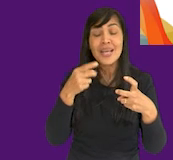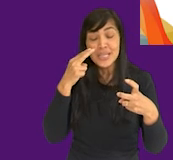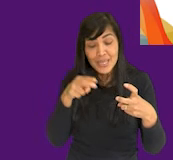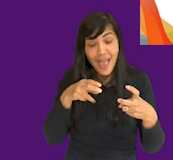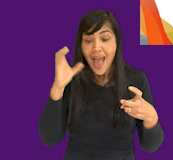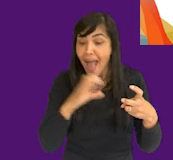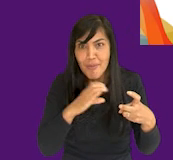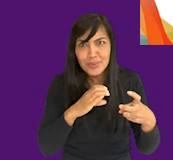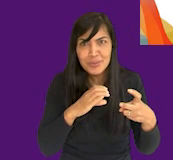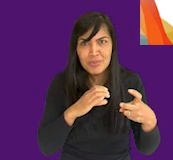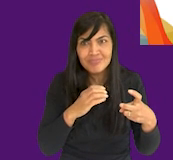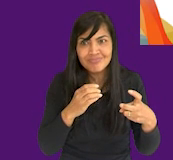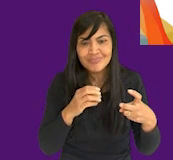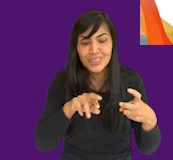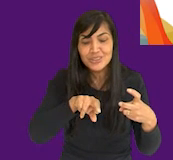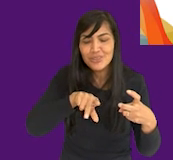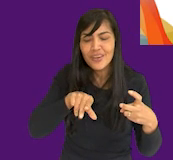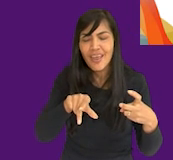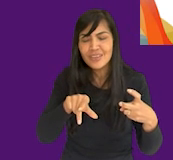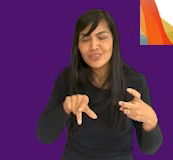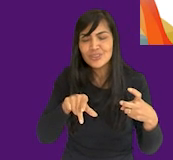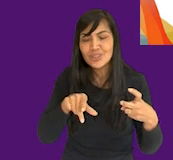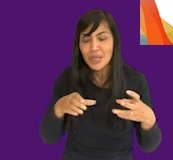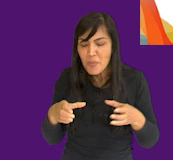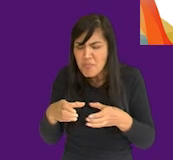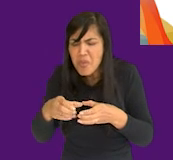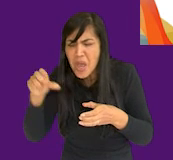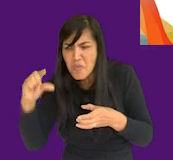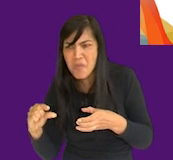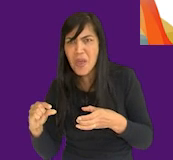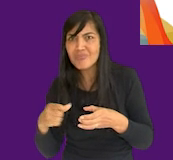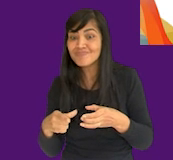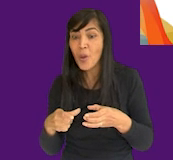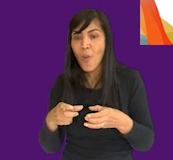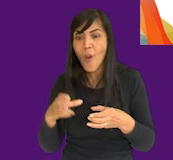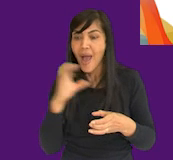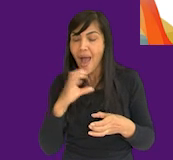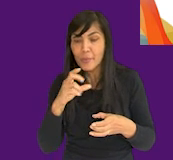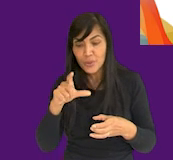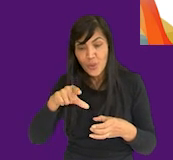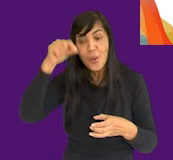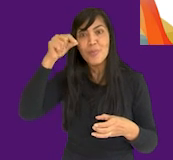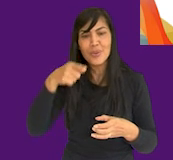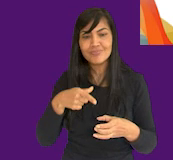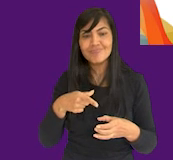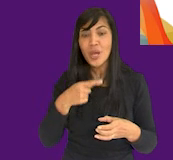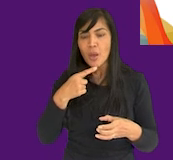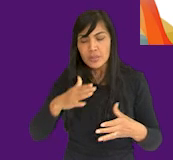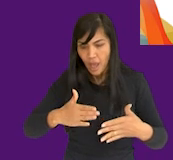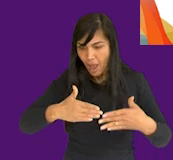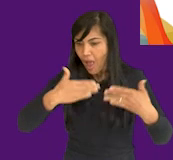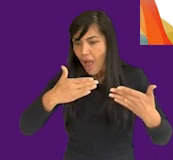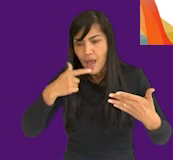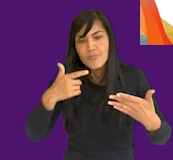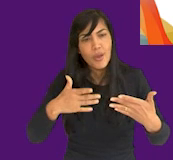coisas do que uma equipe menor pois conseguem combinar isso de diferentes formas por isso que